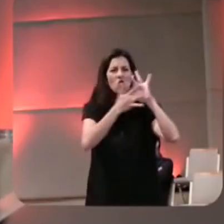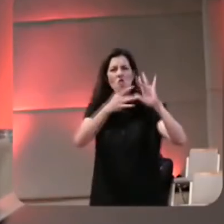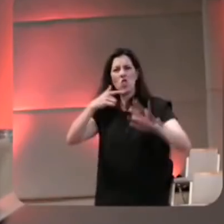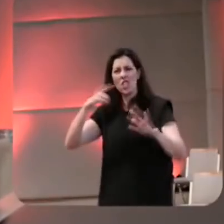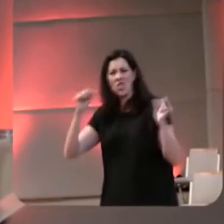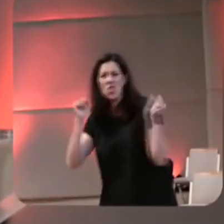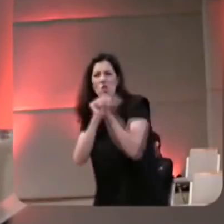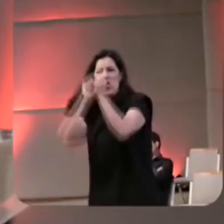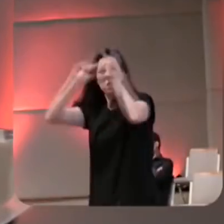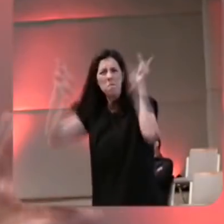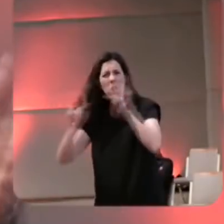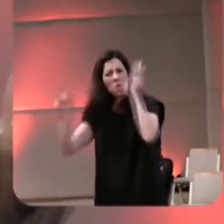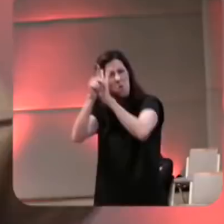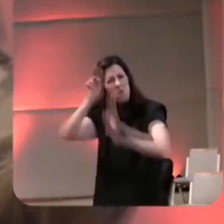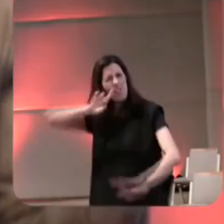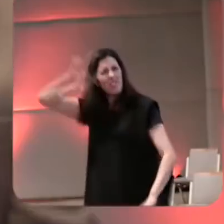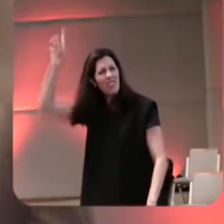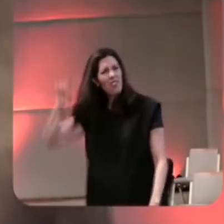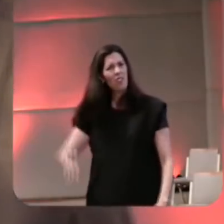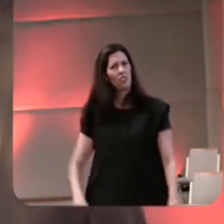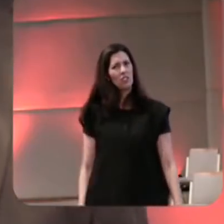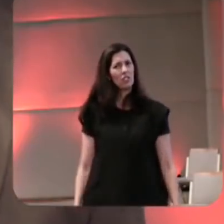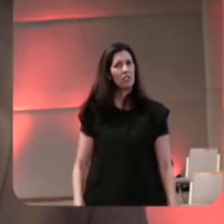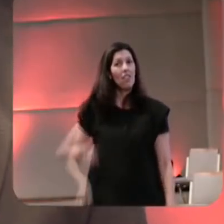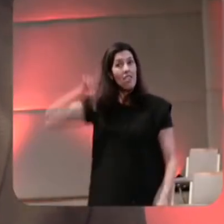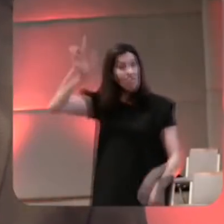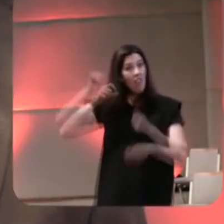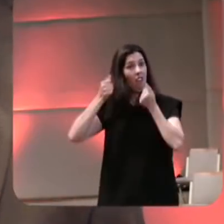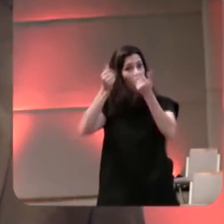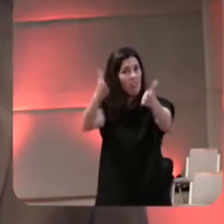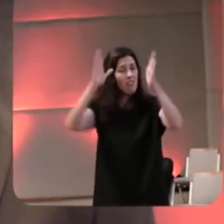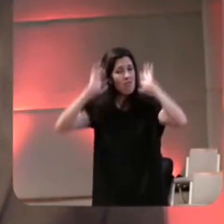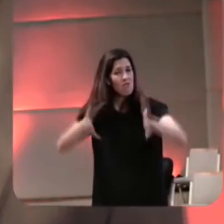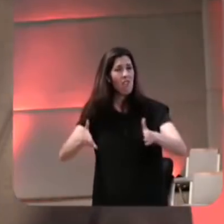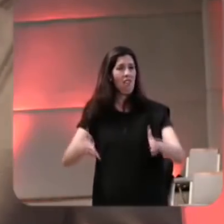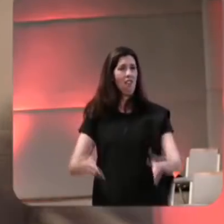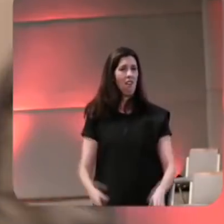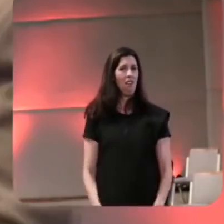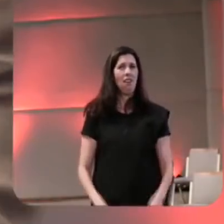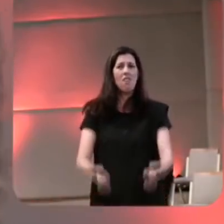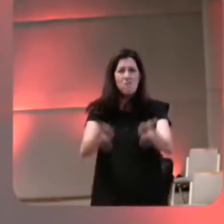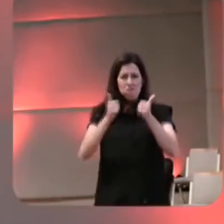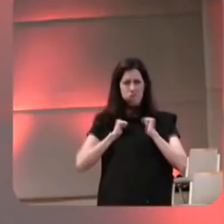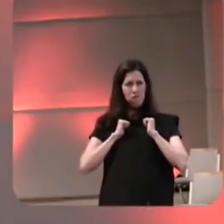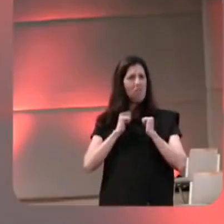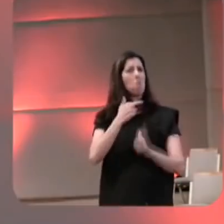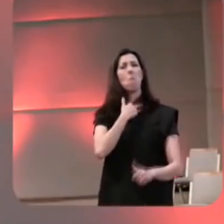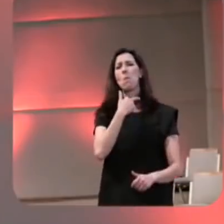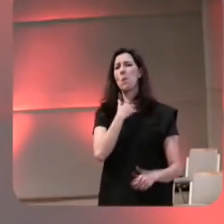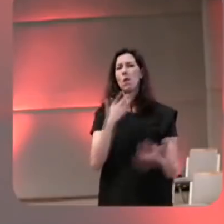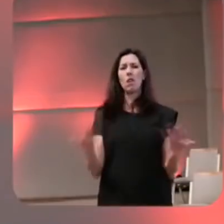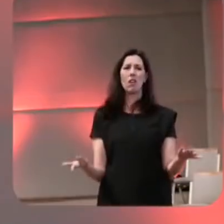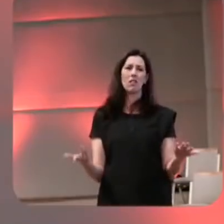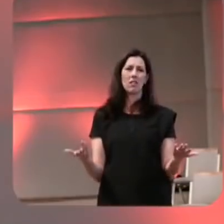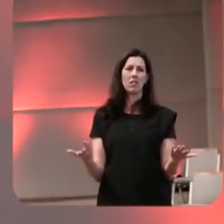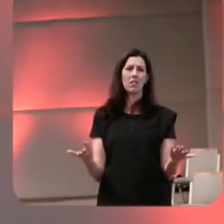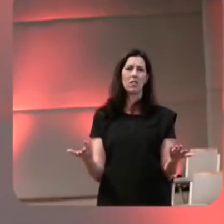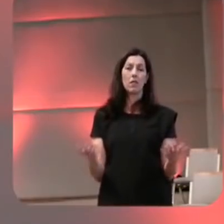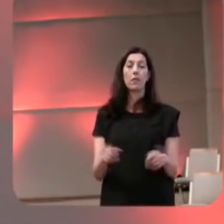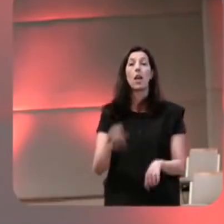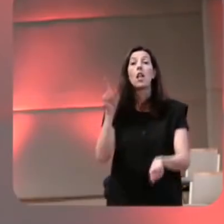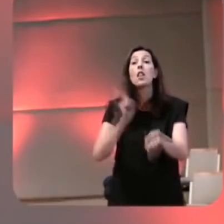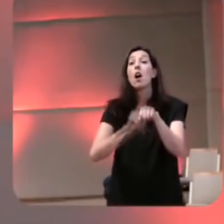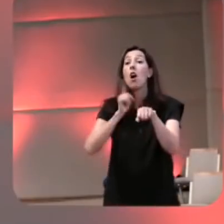Não deixa desperdiçar recurso de Deus. Quando Deus te convocar